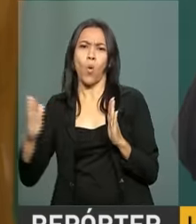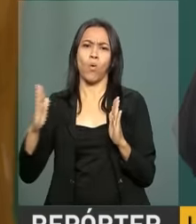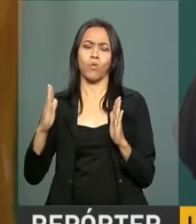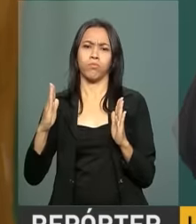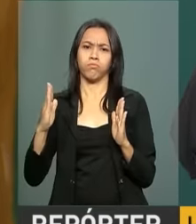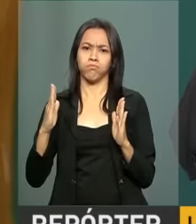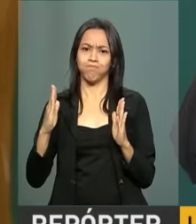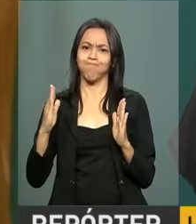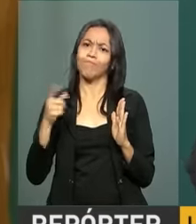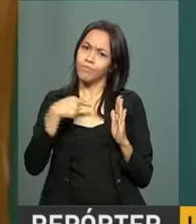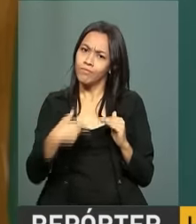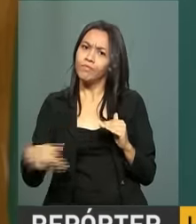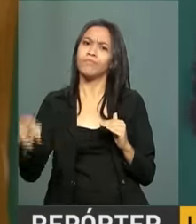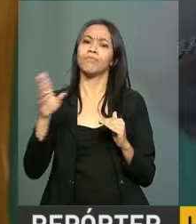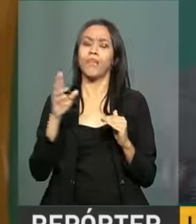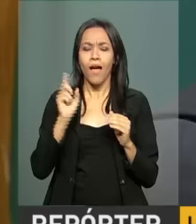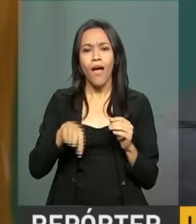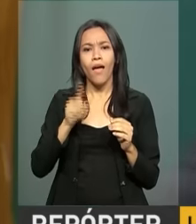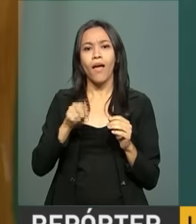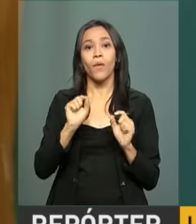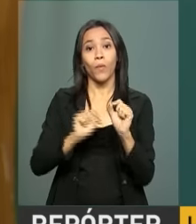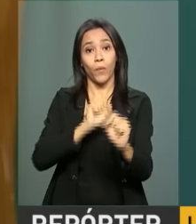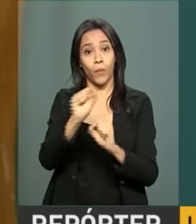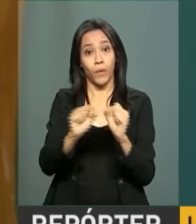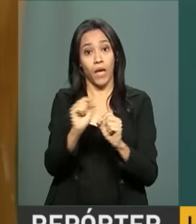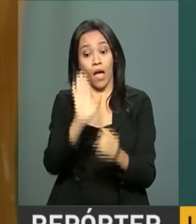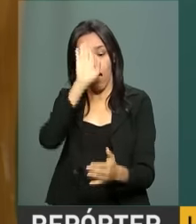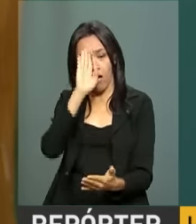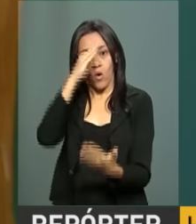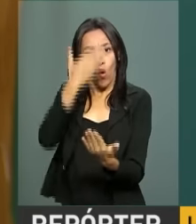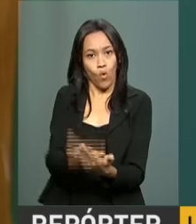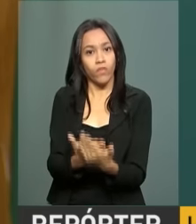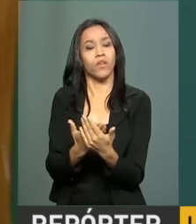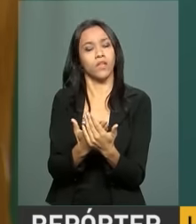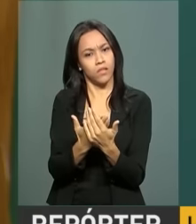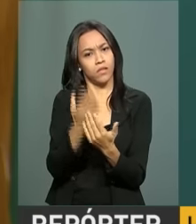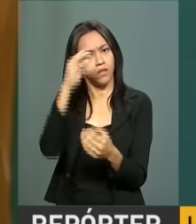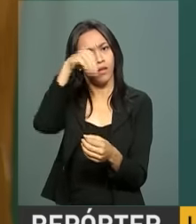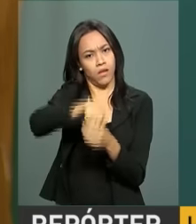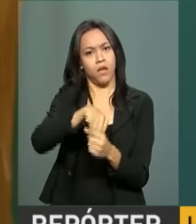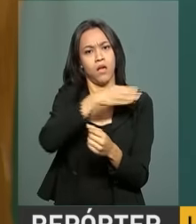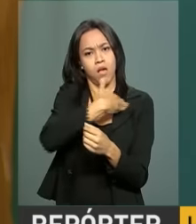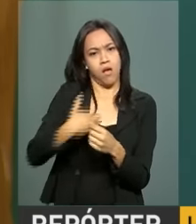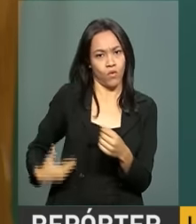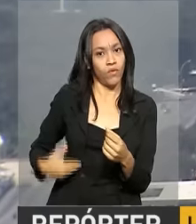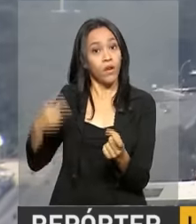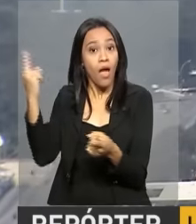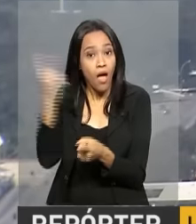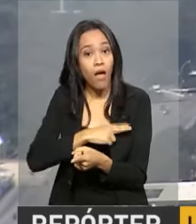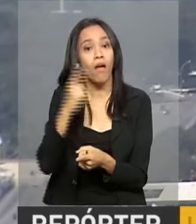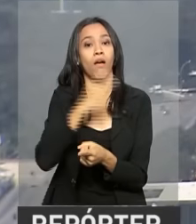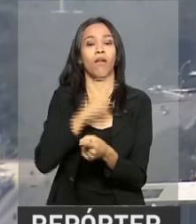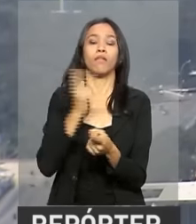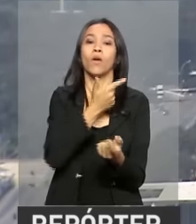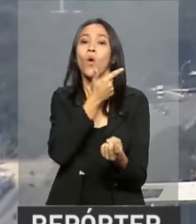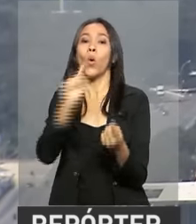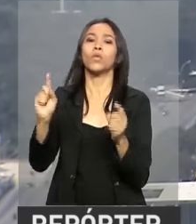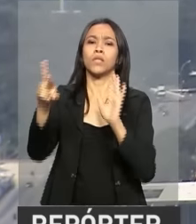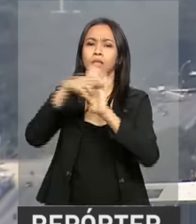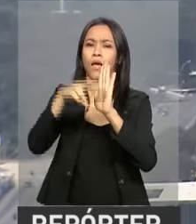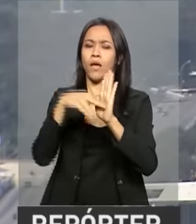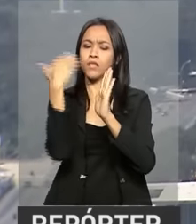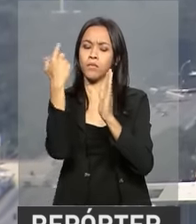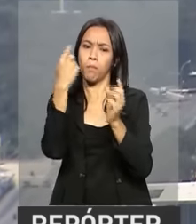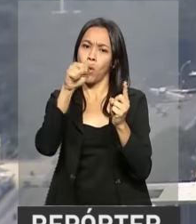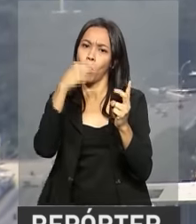sustentáveis ao longo prazo a retomada da confiança no entanto é é rápida outras medidas dependem